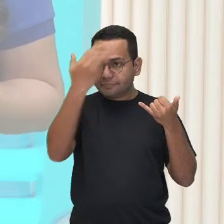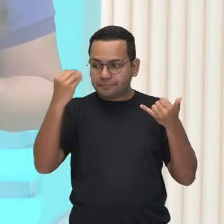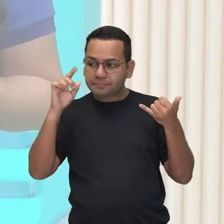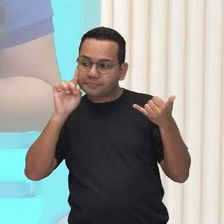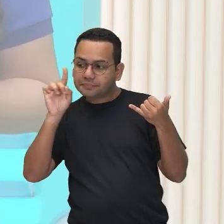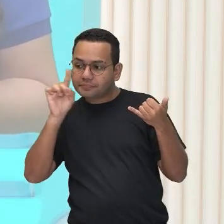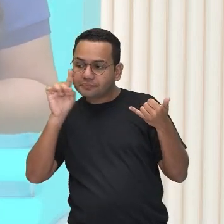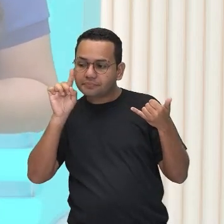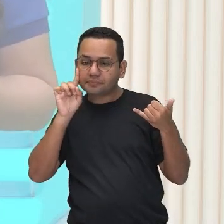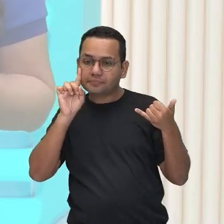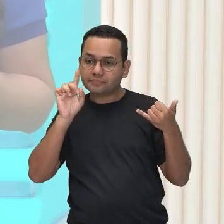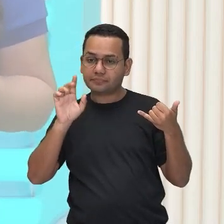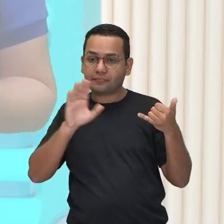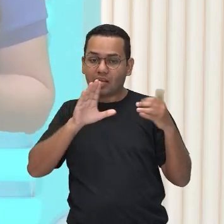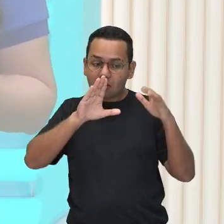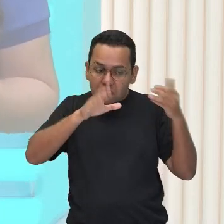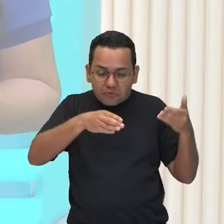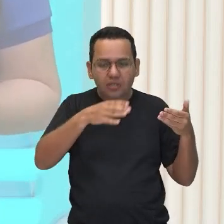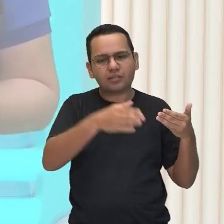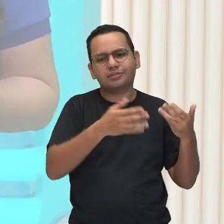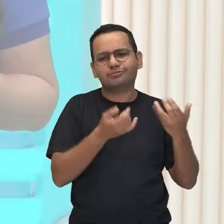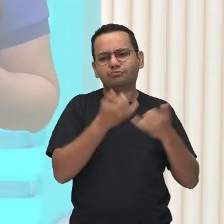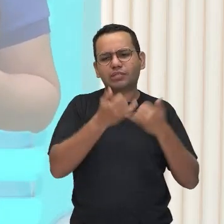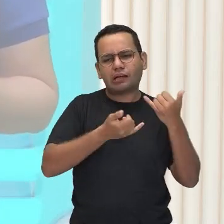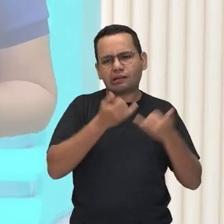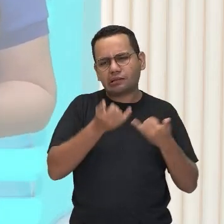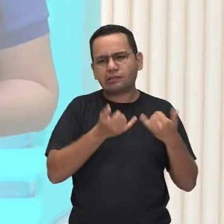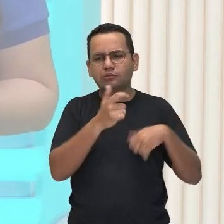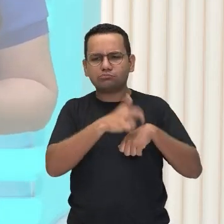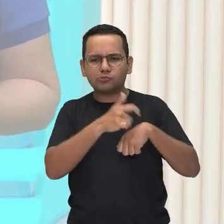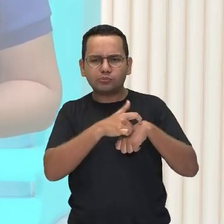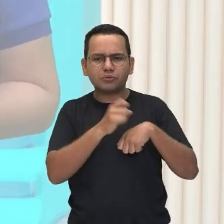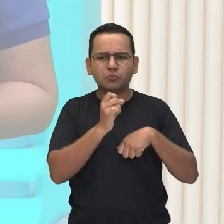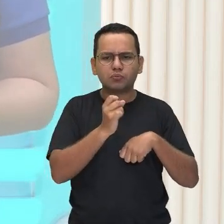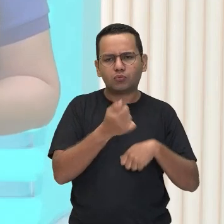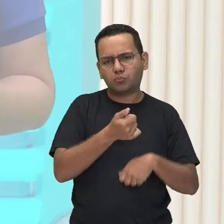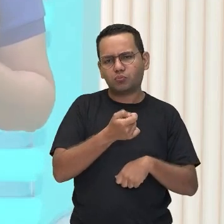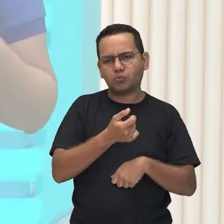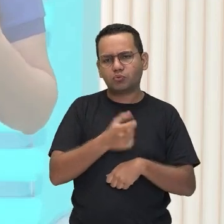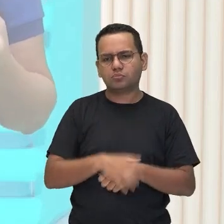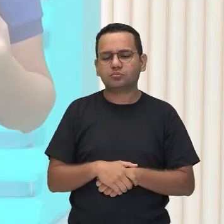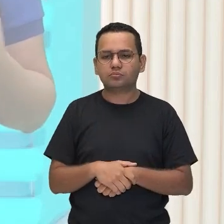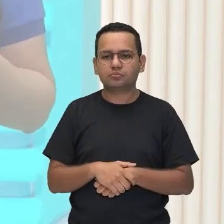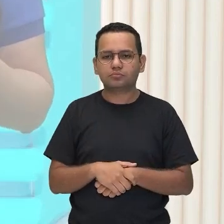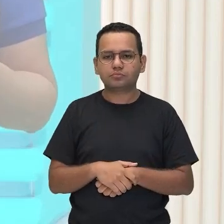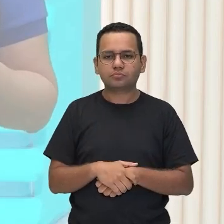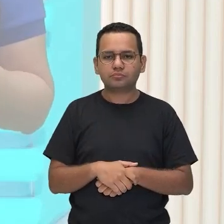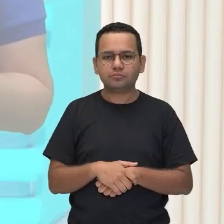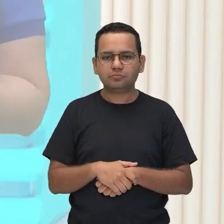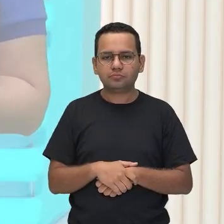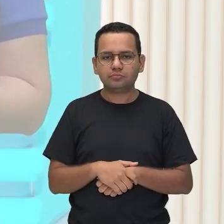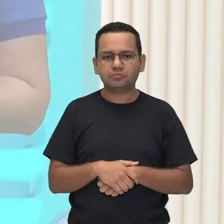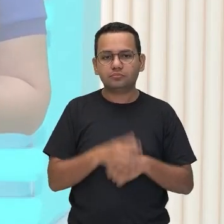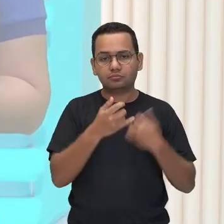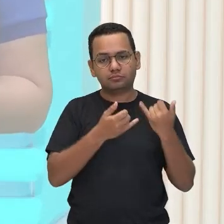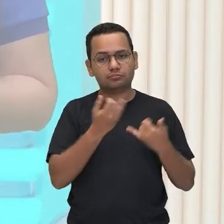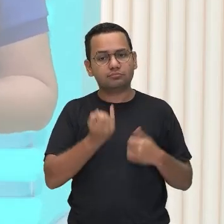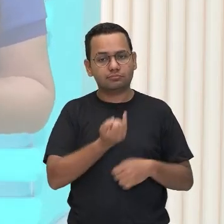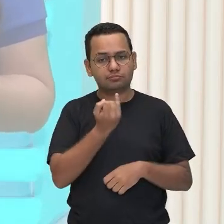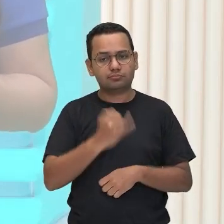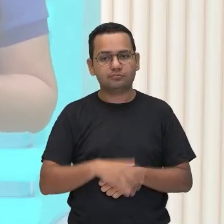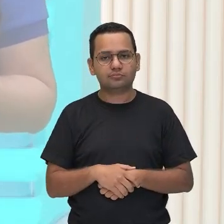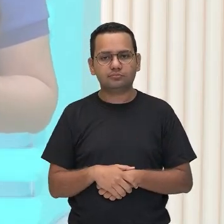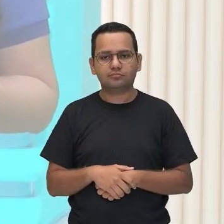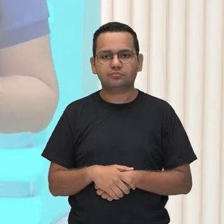eh como obrigação né no caso do trabalho de estudos então Eh lazer também